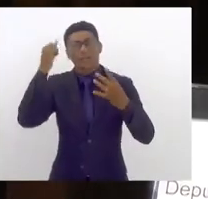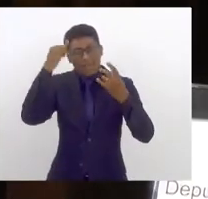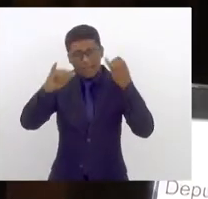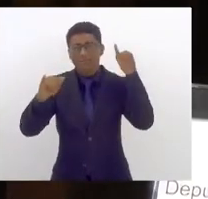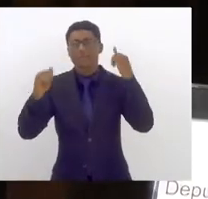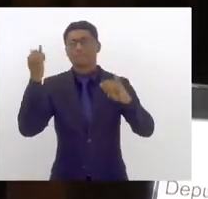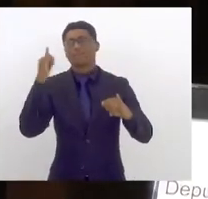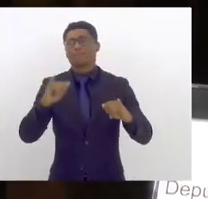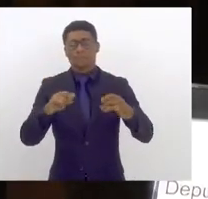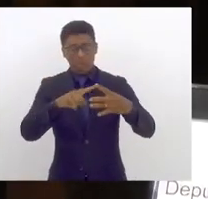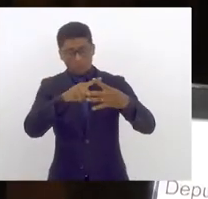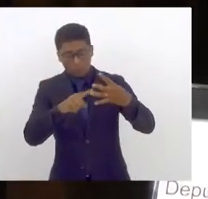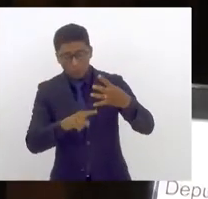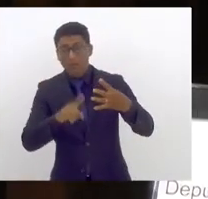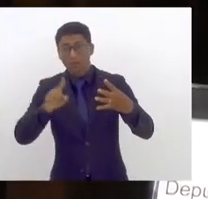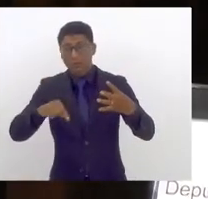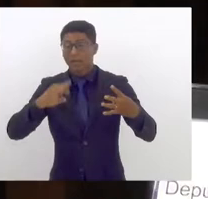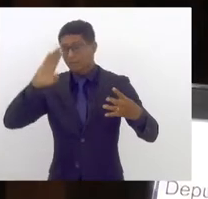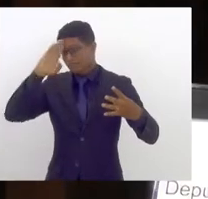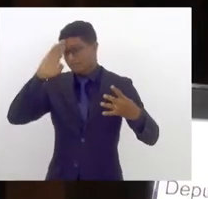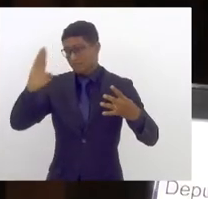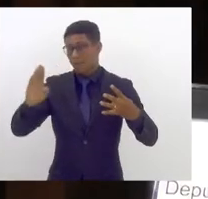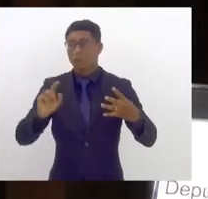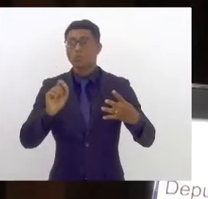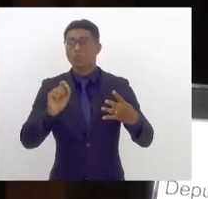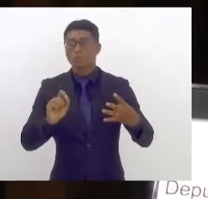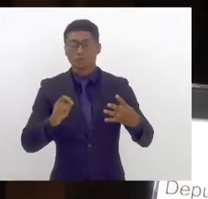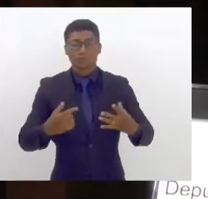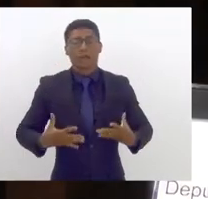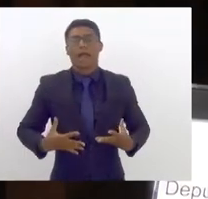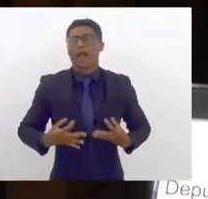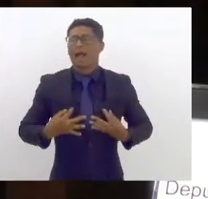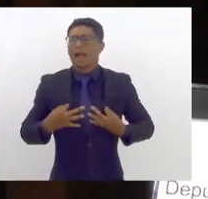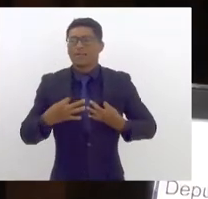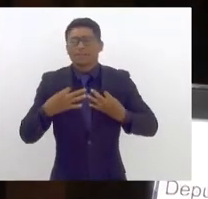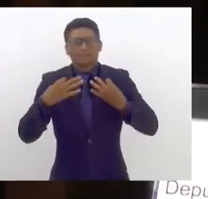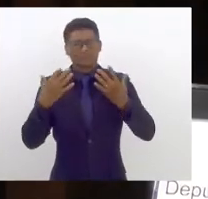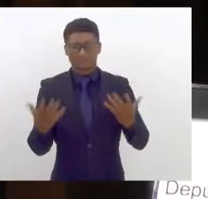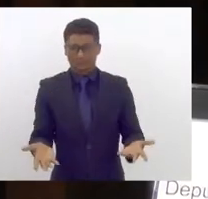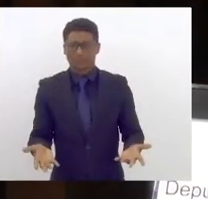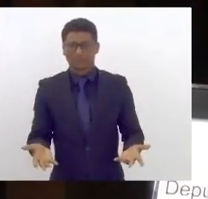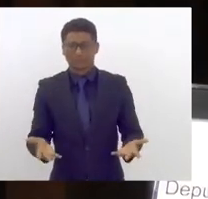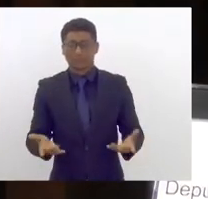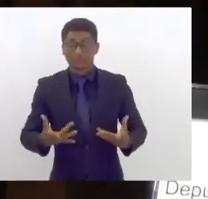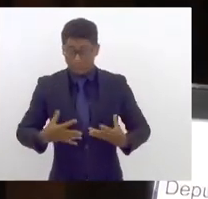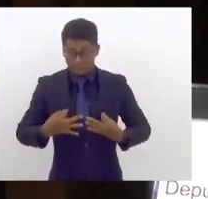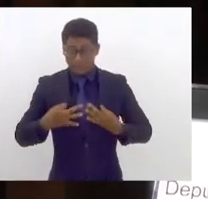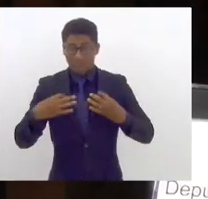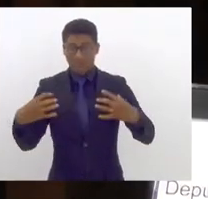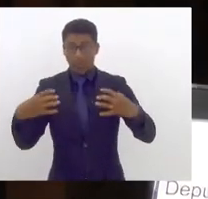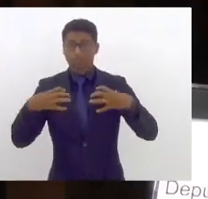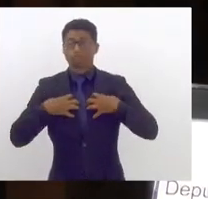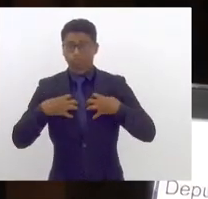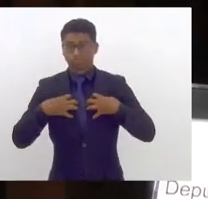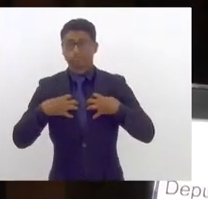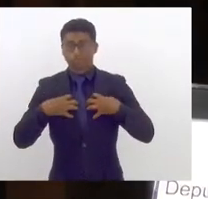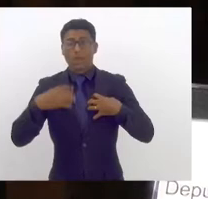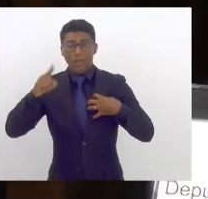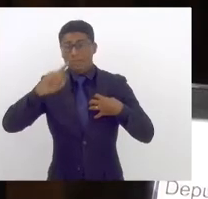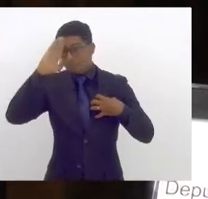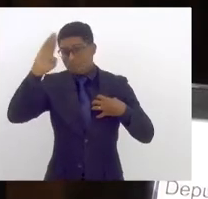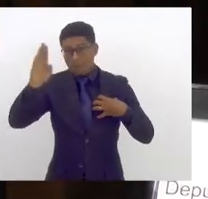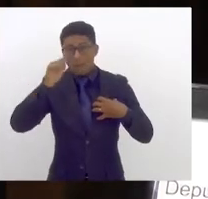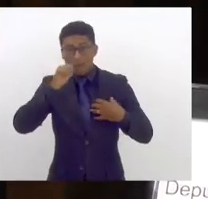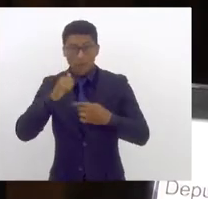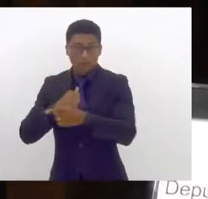para o desenvolvimento dos cânceres em geral sendo câncer de mama o mais incidente em mulheres